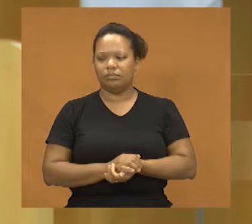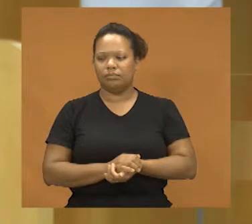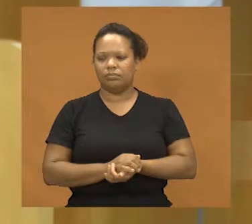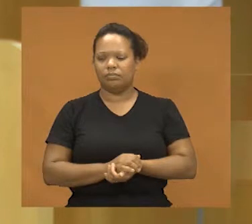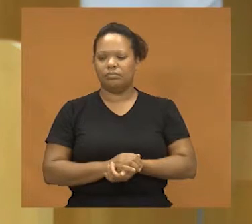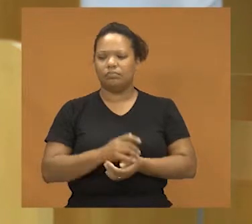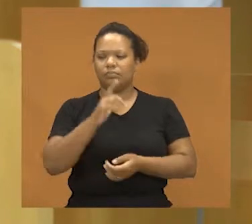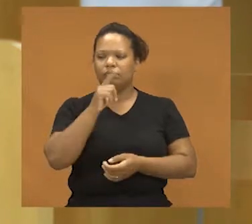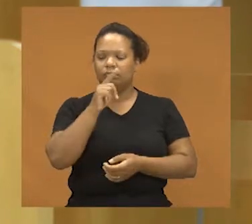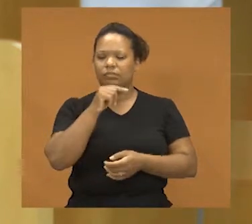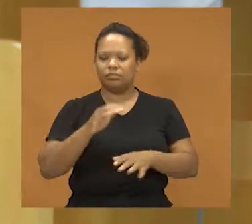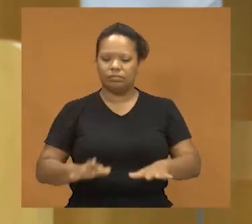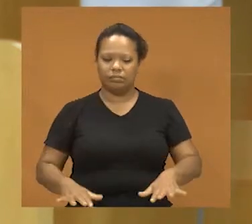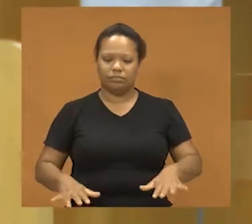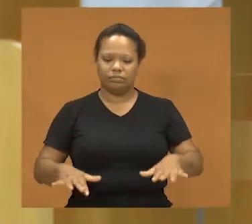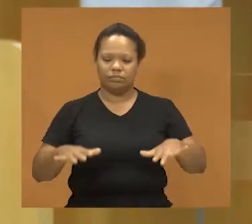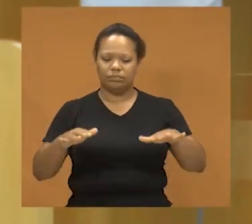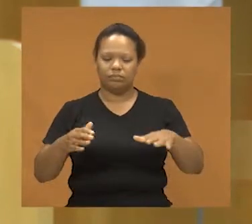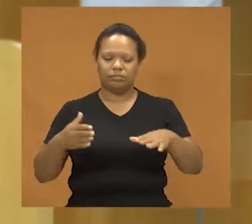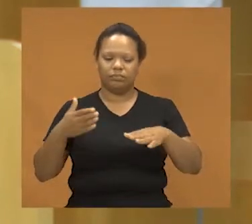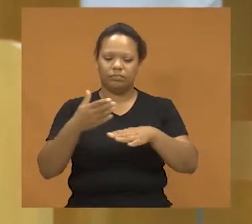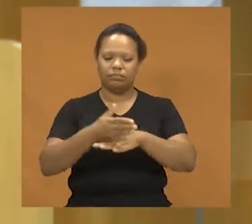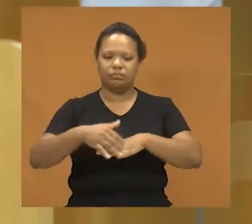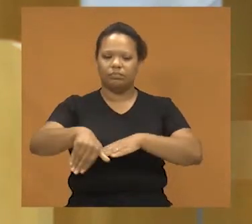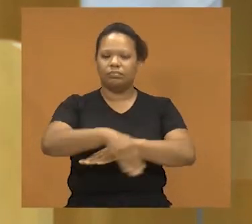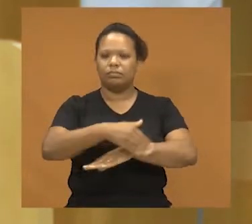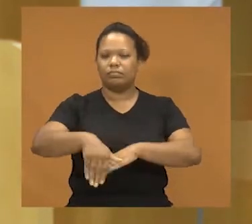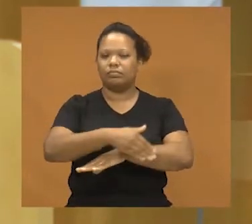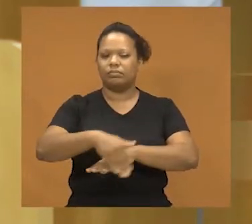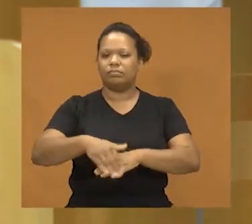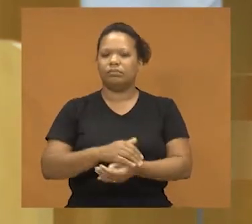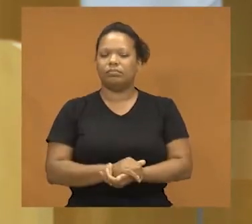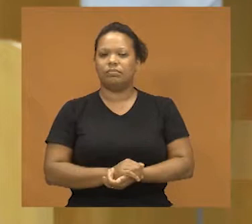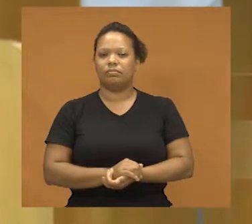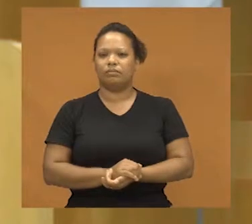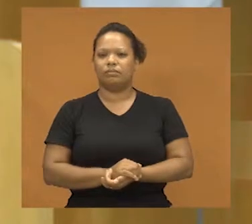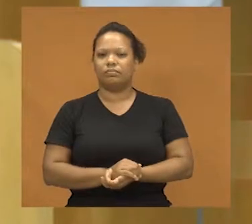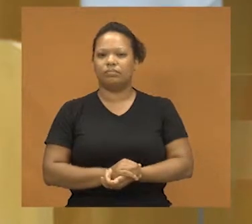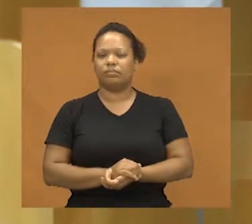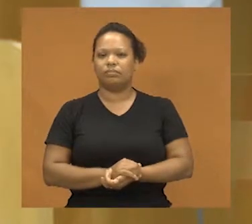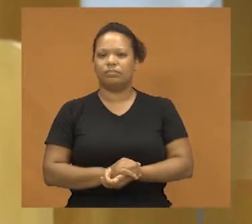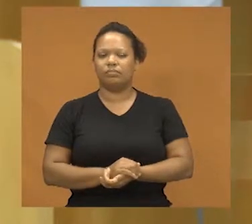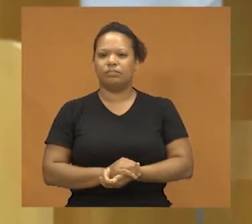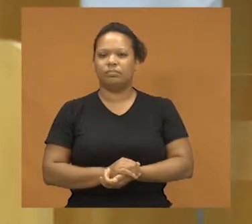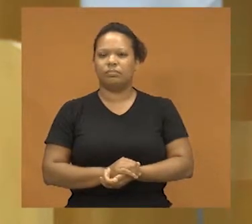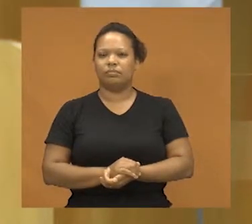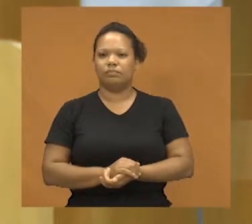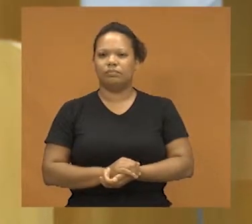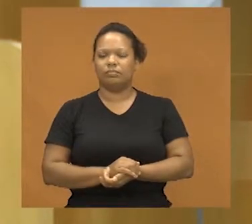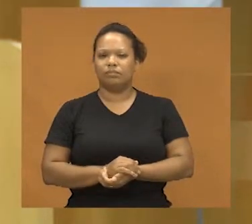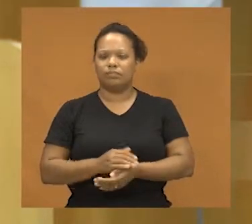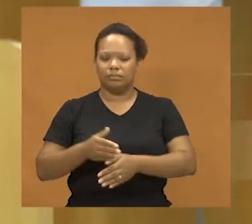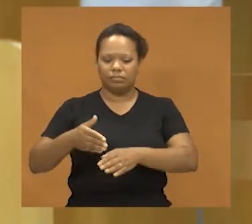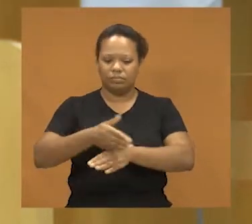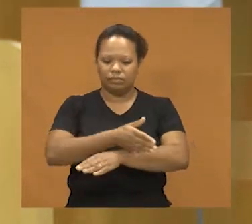as águas atravessam essas estradas. Tá? Então, se elas atravessam, elas